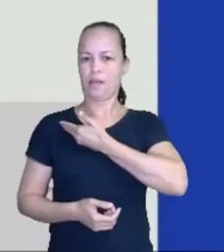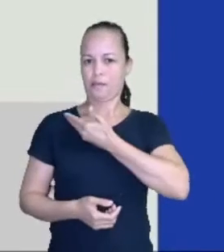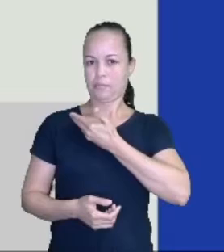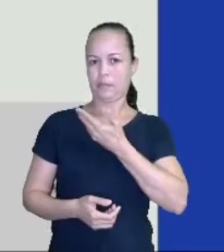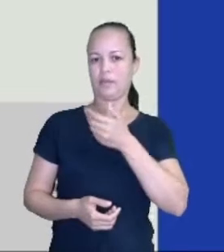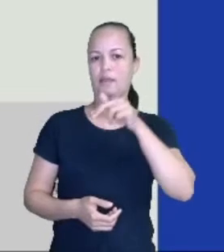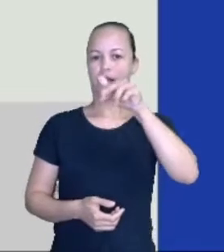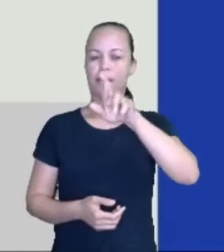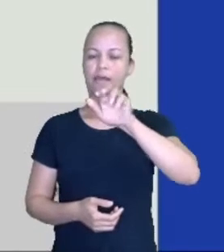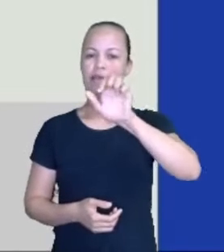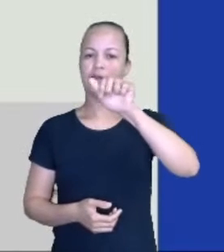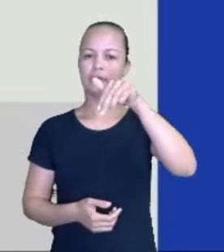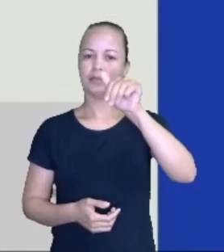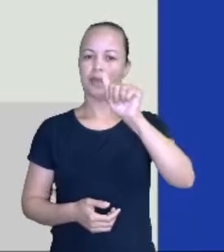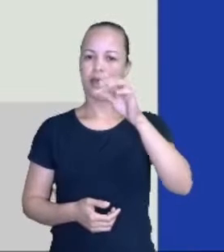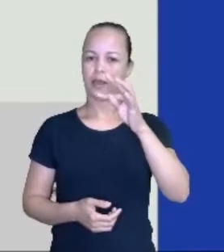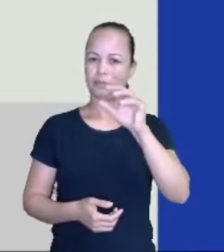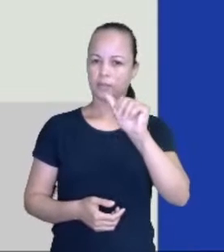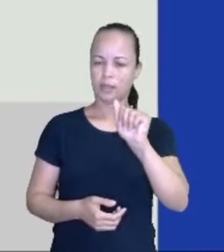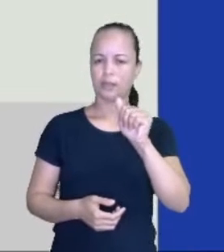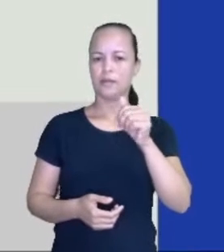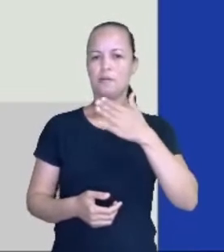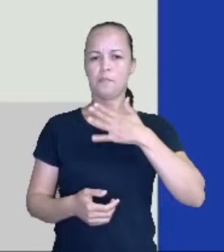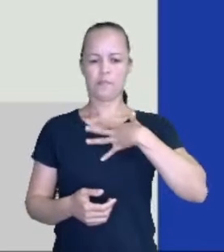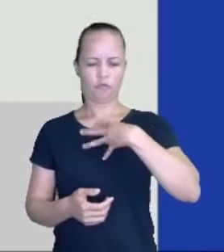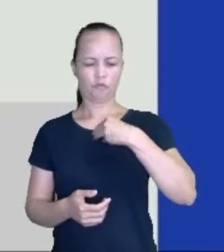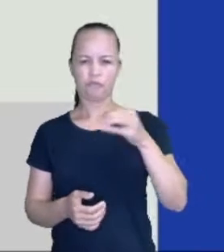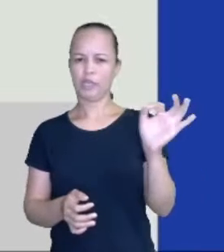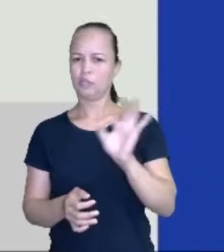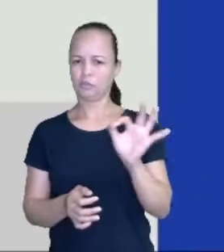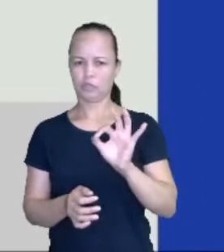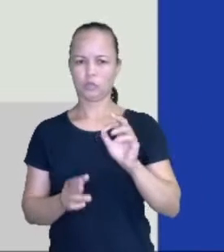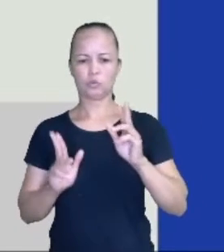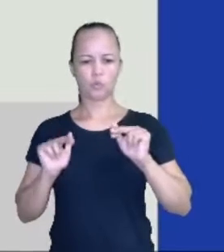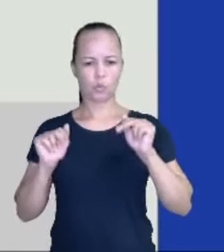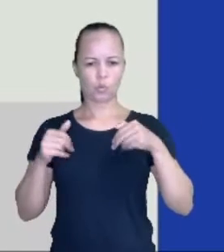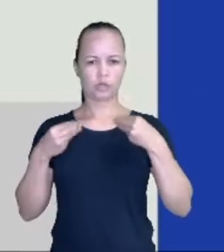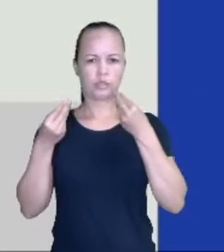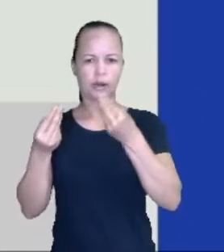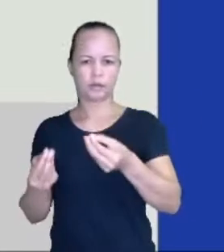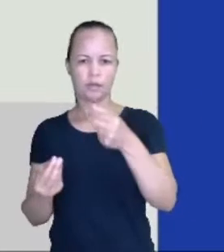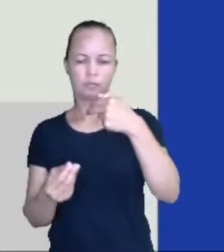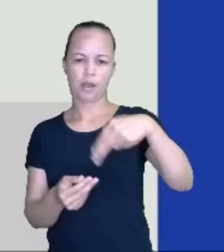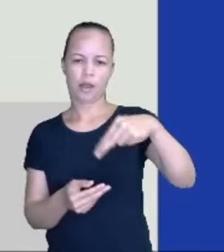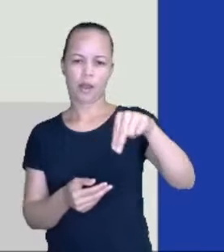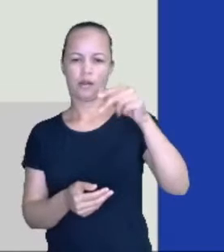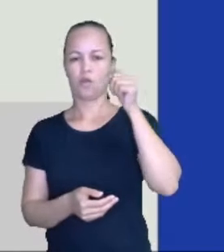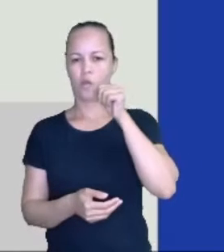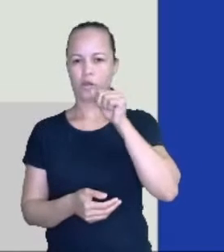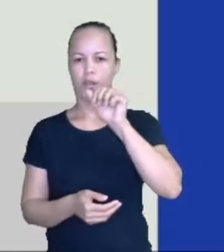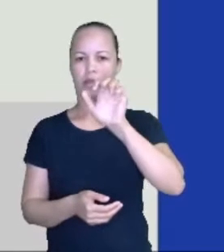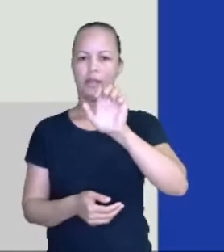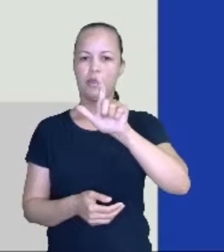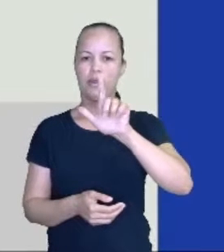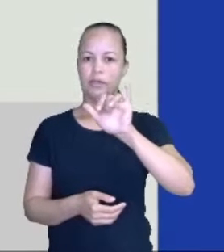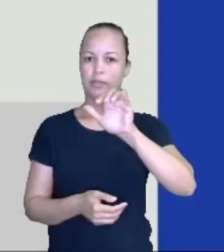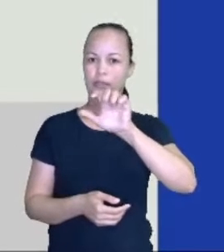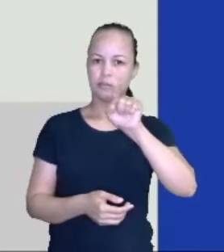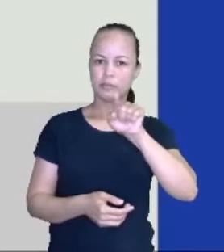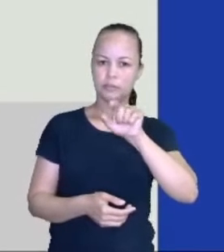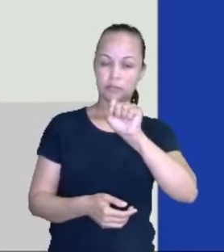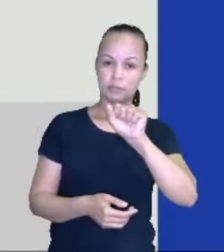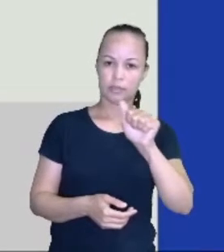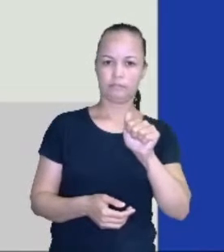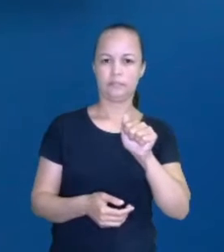minha melhor amiga. Não é para meu filho, jamais será dado para minha nora Elisa. Poderíamos ler até